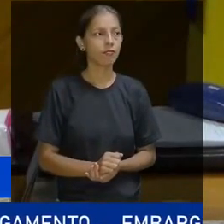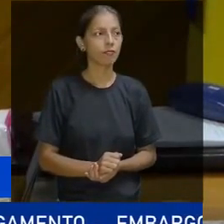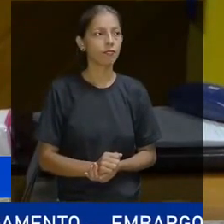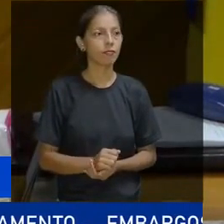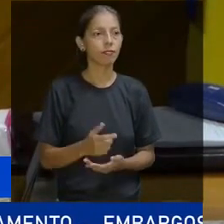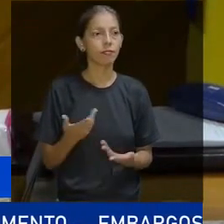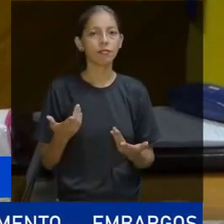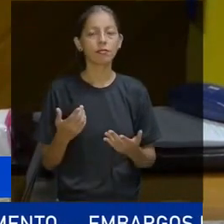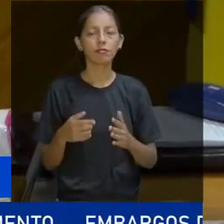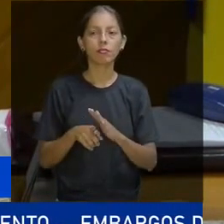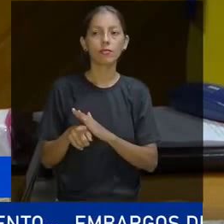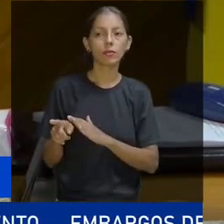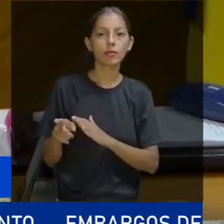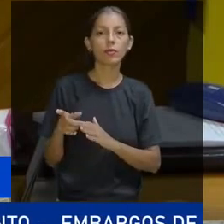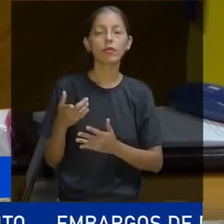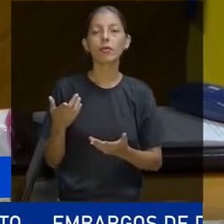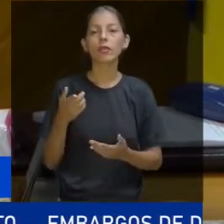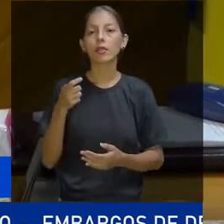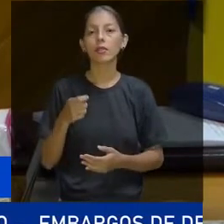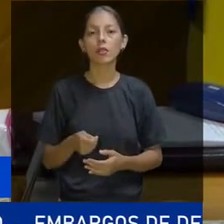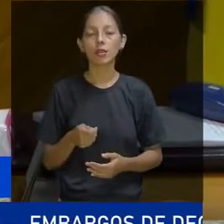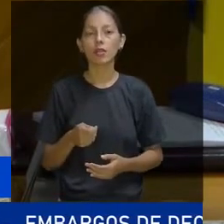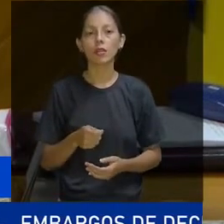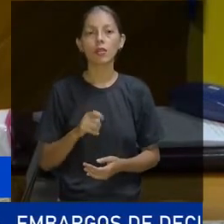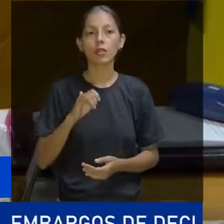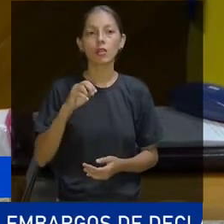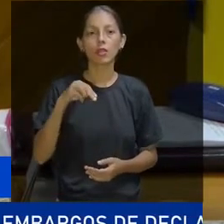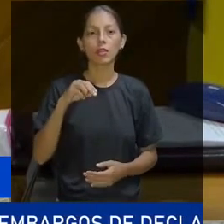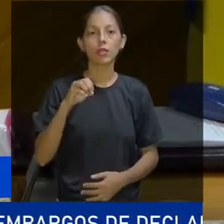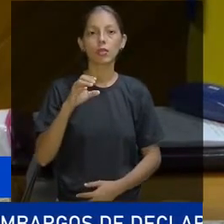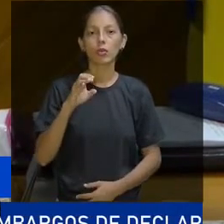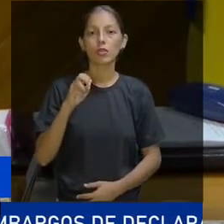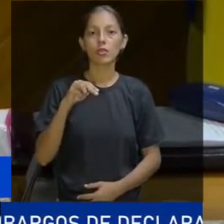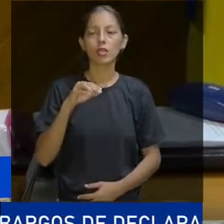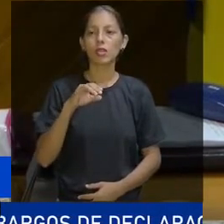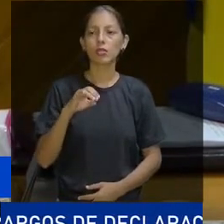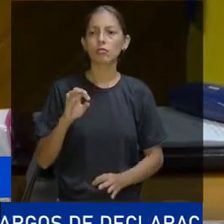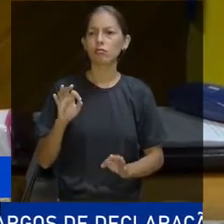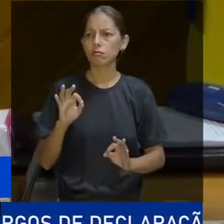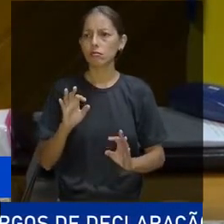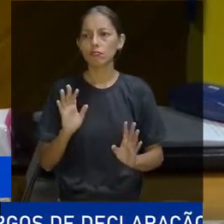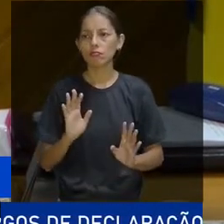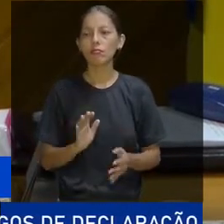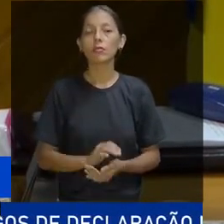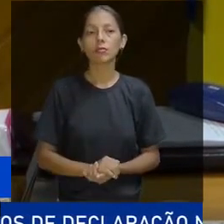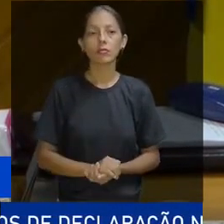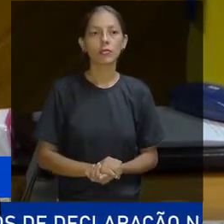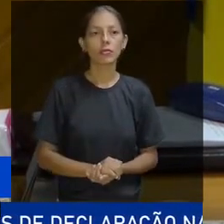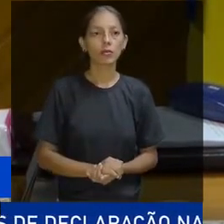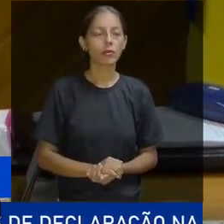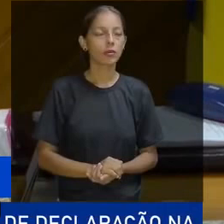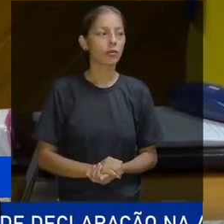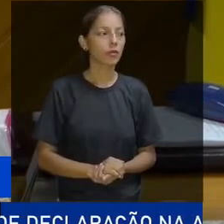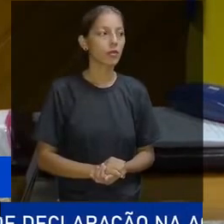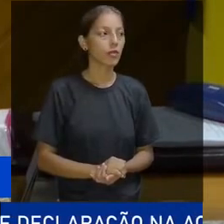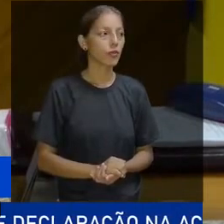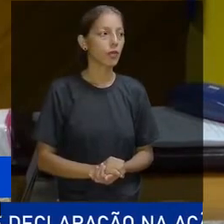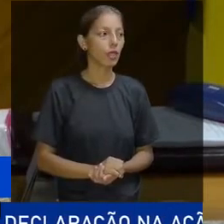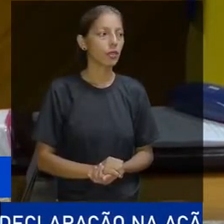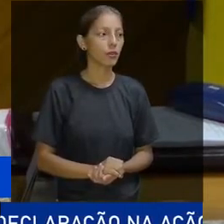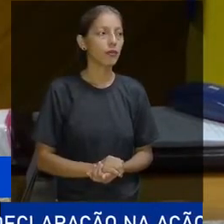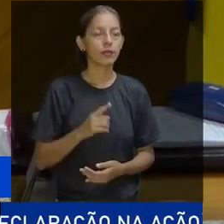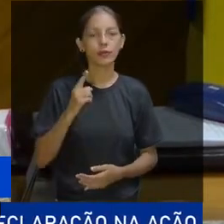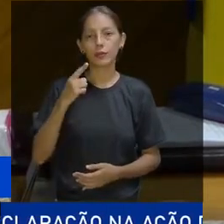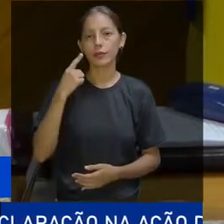Lage. Então, doutor Vladimir Belmino, boa tarde, Vossa Excelência, seja muito bem-vindo, está com a palavra para